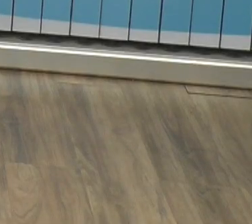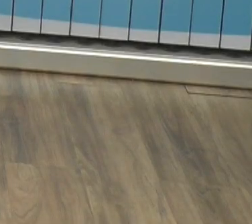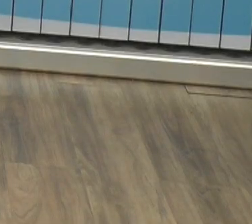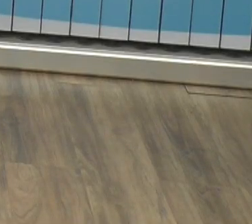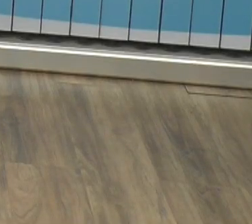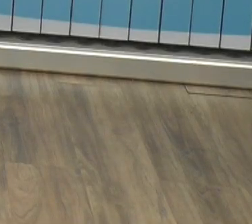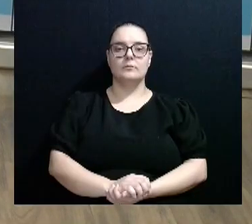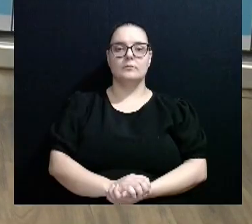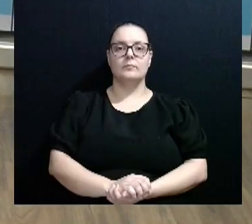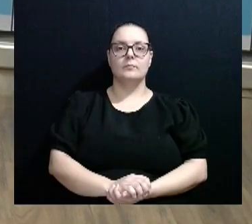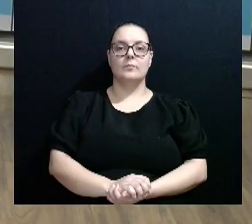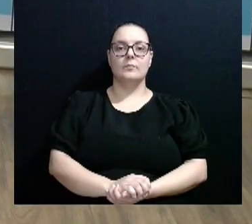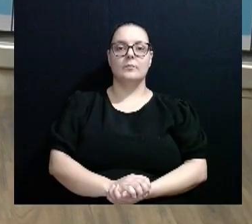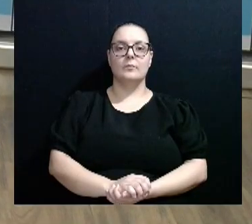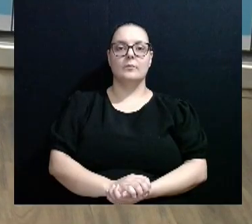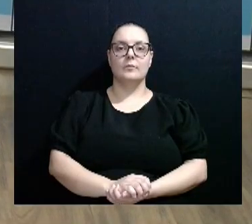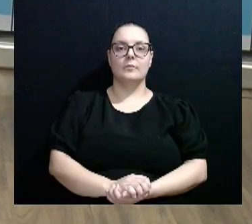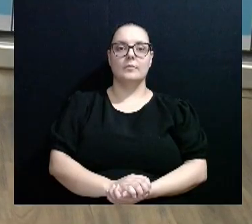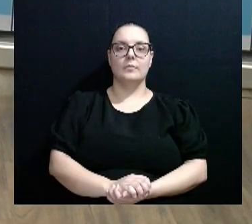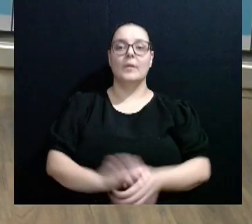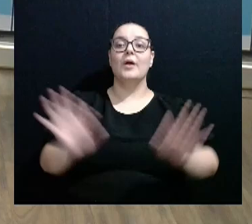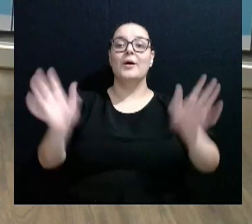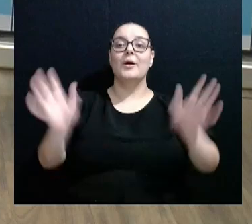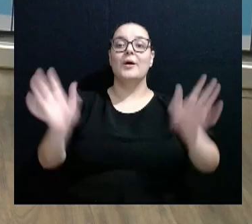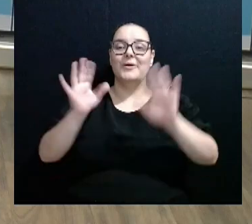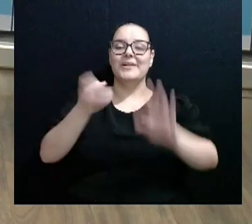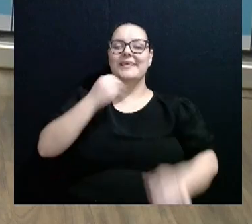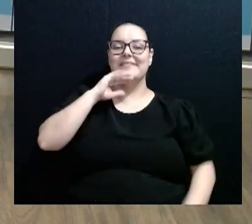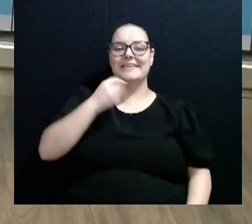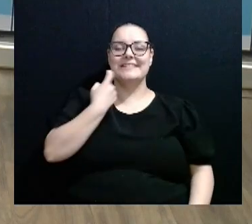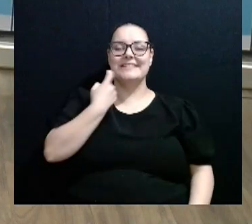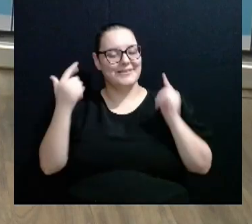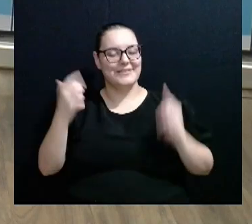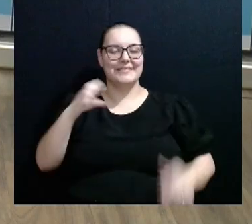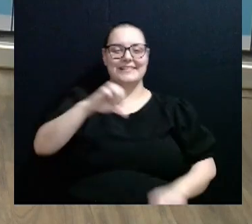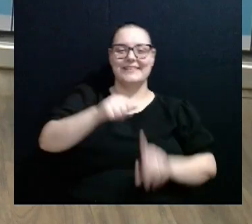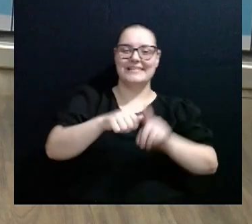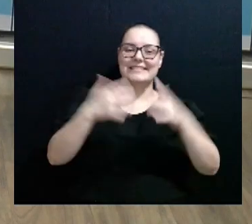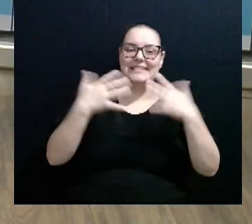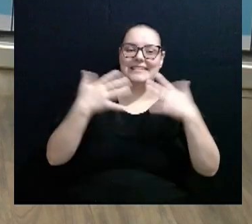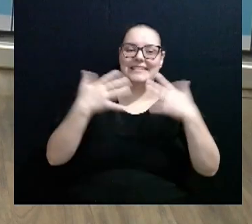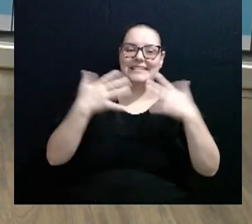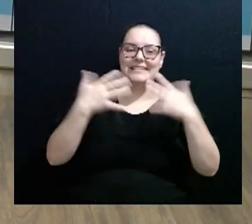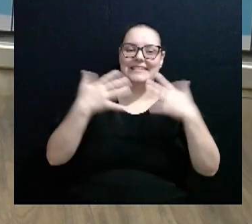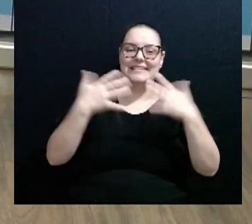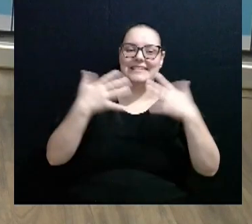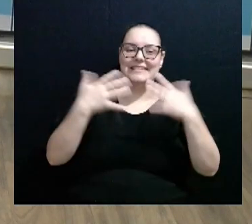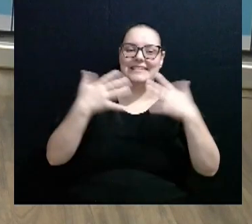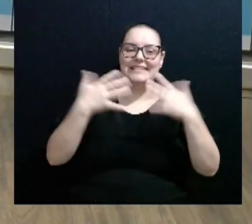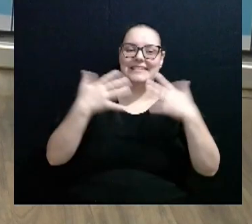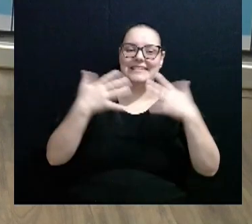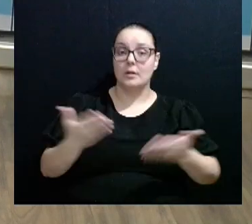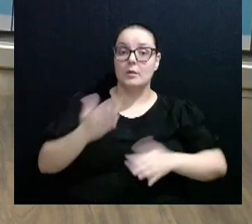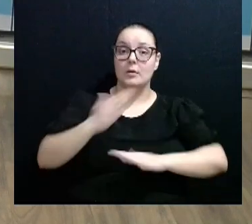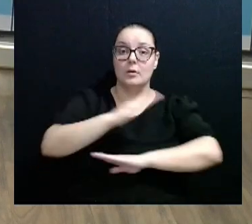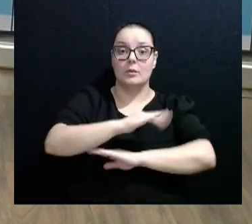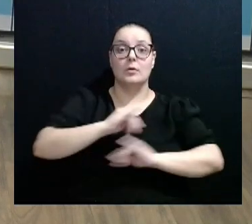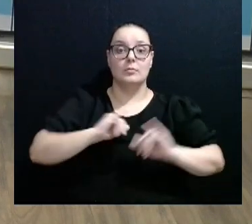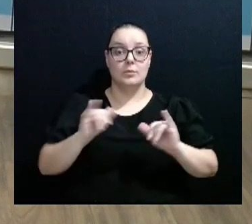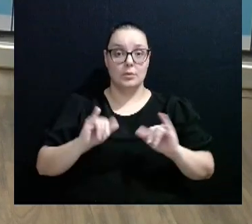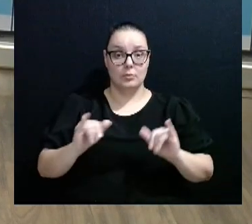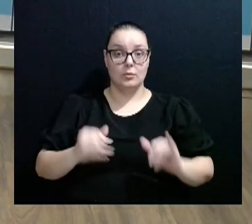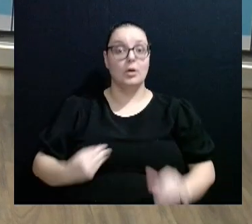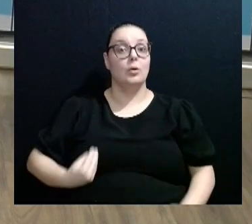Olá, boa tarde. Sextou, 9 de janeiro de 2026. Começa agora o Jornal Câmara Notícia, ao